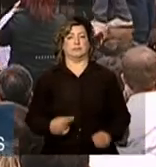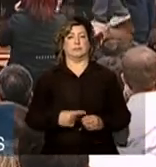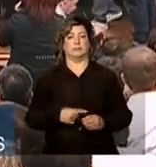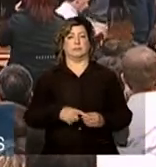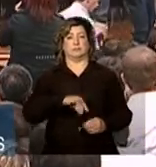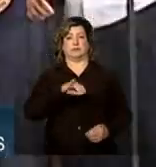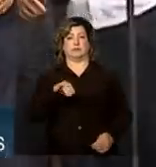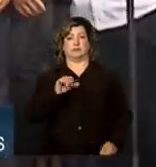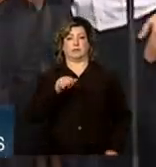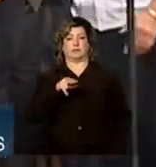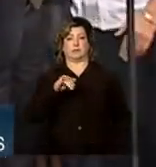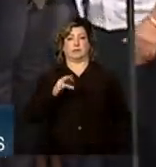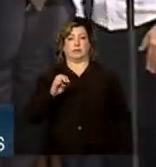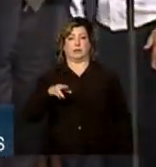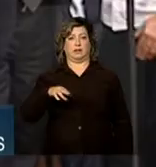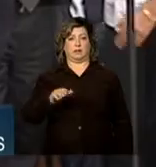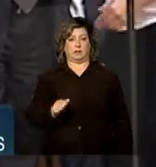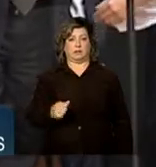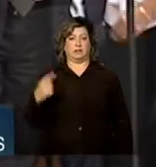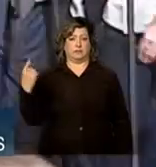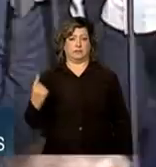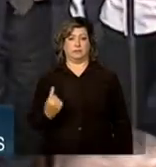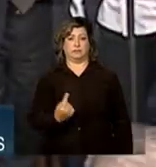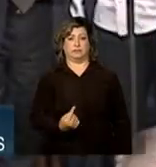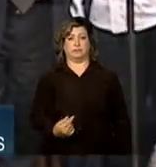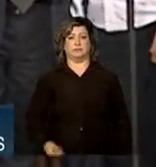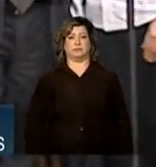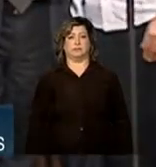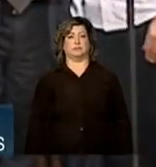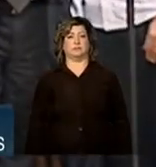Jaquirana Jôni Tadeu de Quadros.